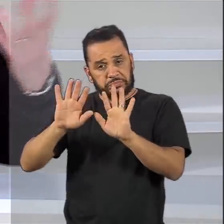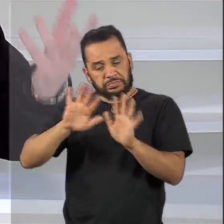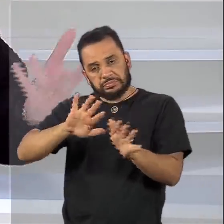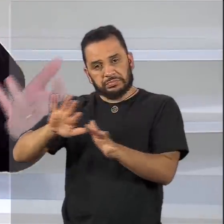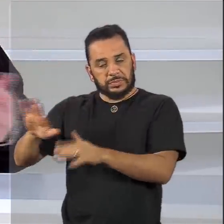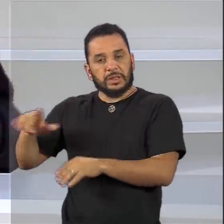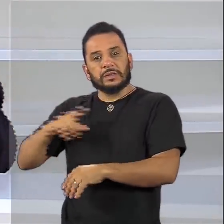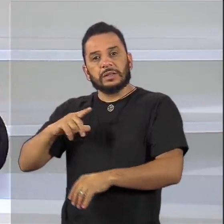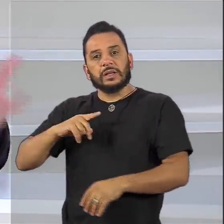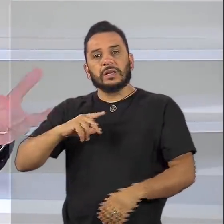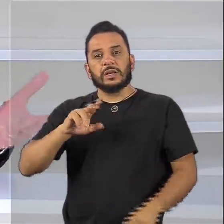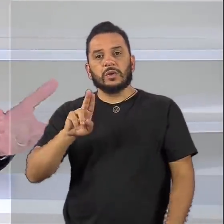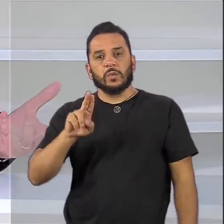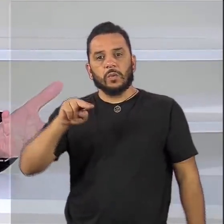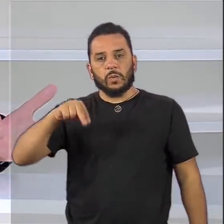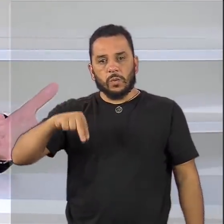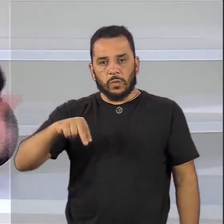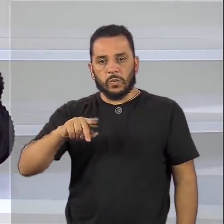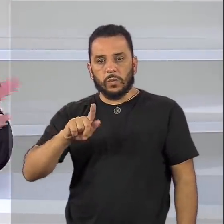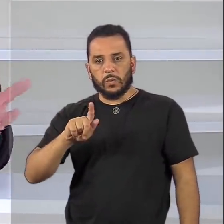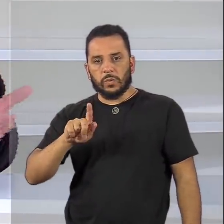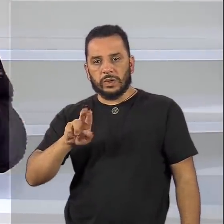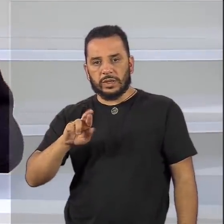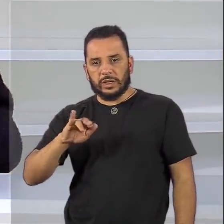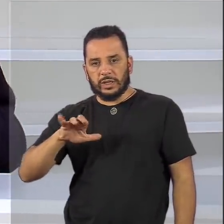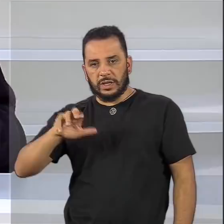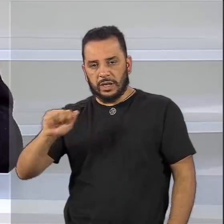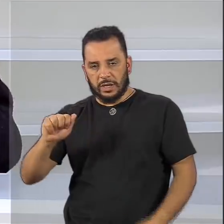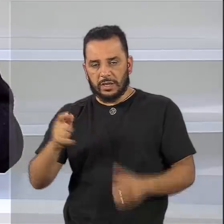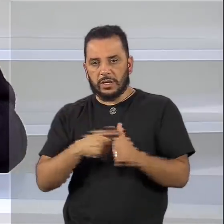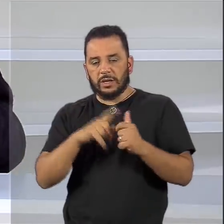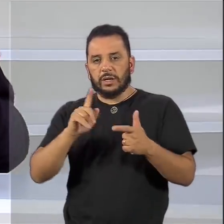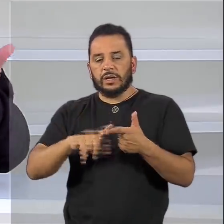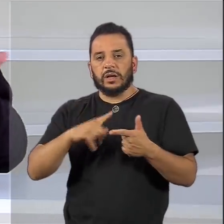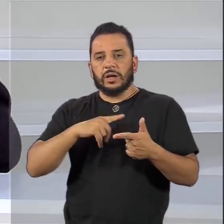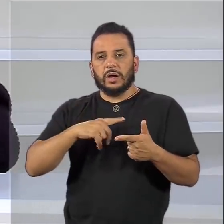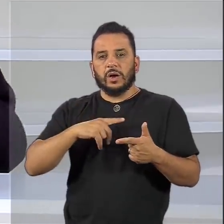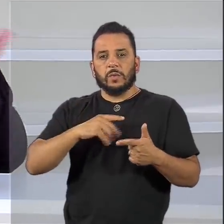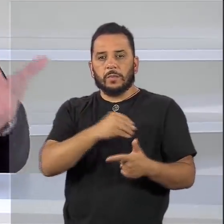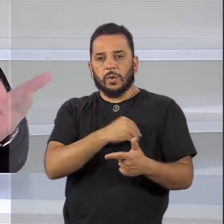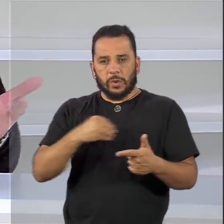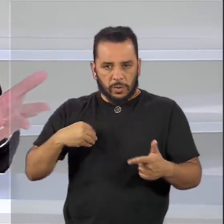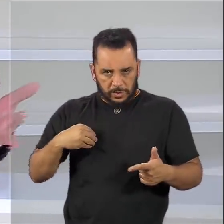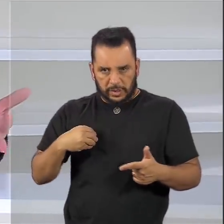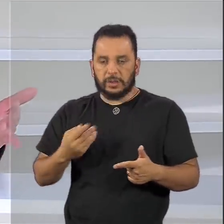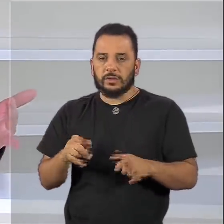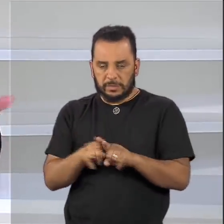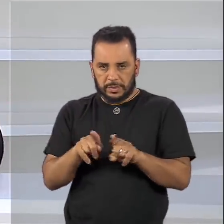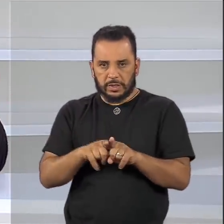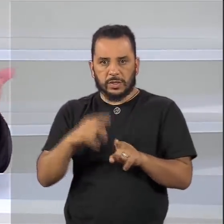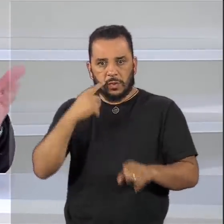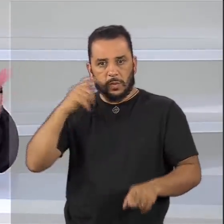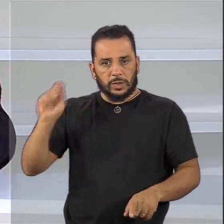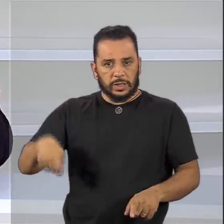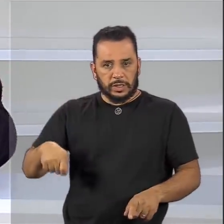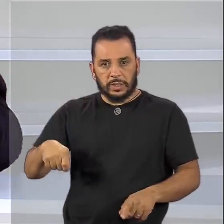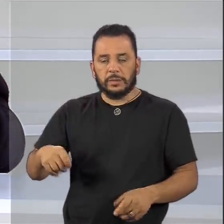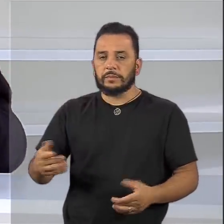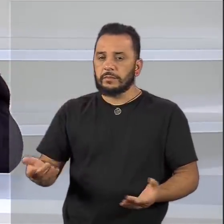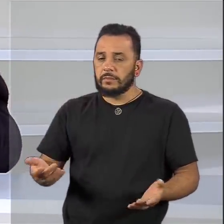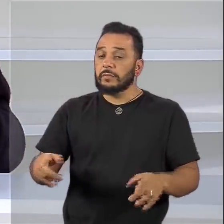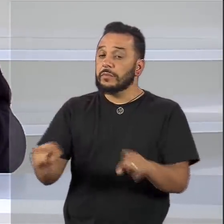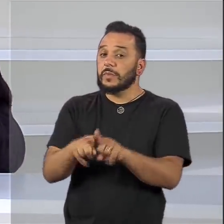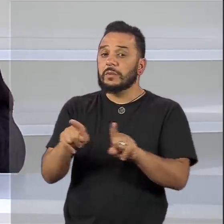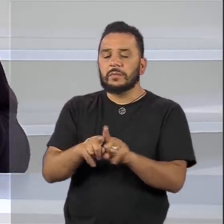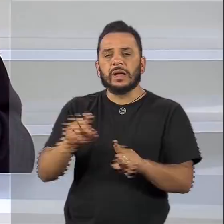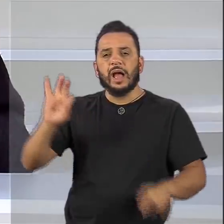Hungrias, as Polônias, etc. e tal. Mas a regra são as Suécia, a Dinamarca, a França. A França saiu de uma